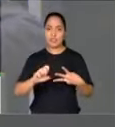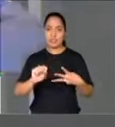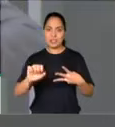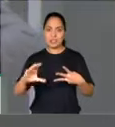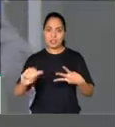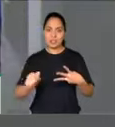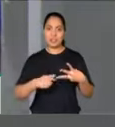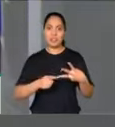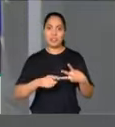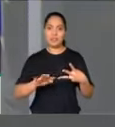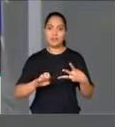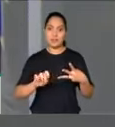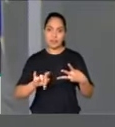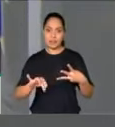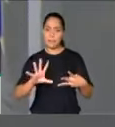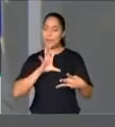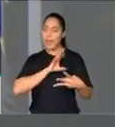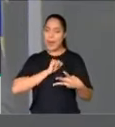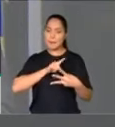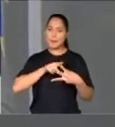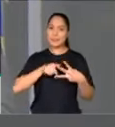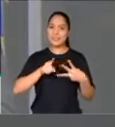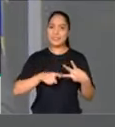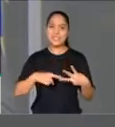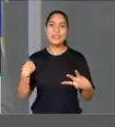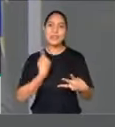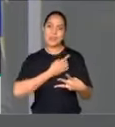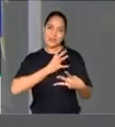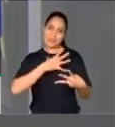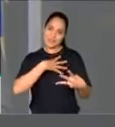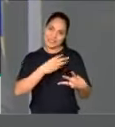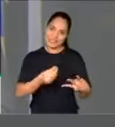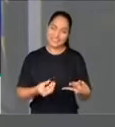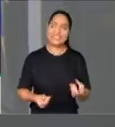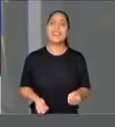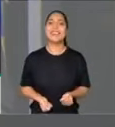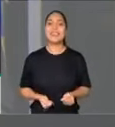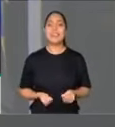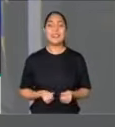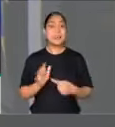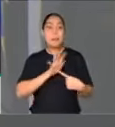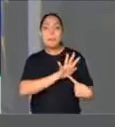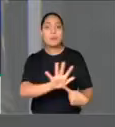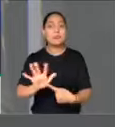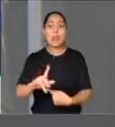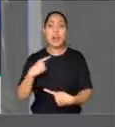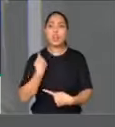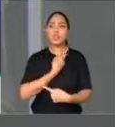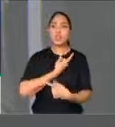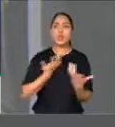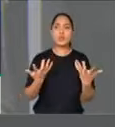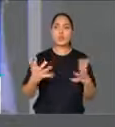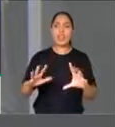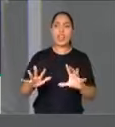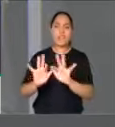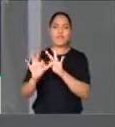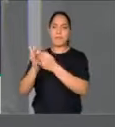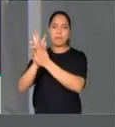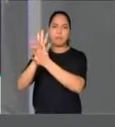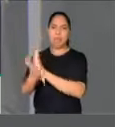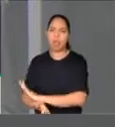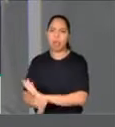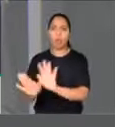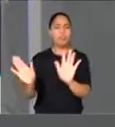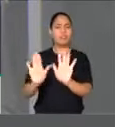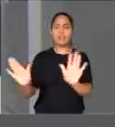para vocês, meus filhos, nossos filhos. Isso para mostrar que a comunidade não quer destruir a família de ninguém.